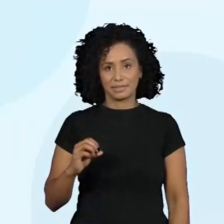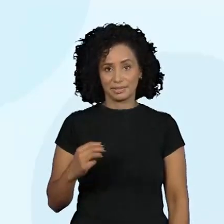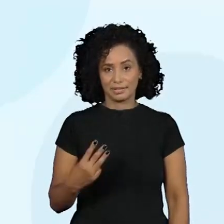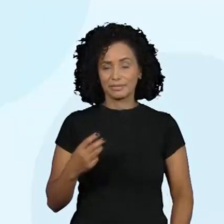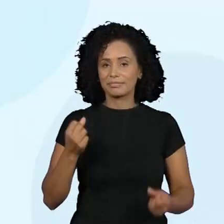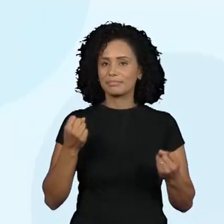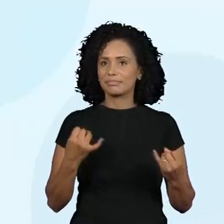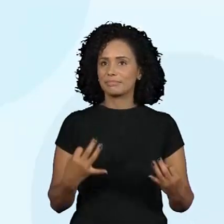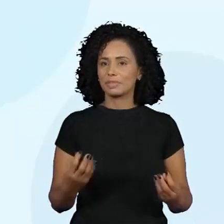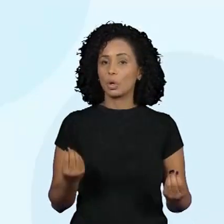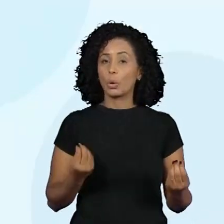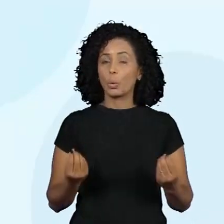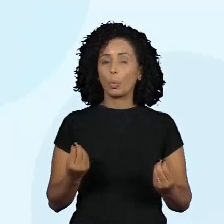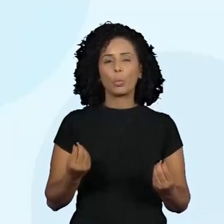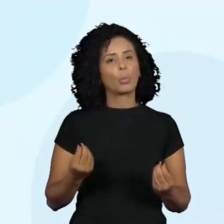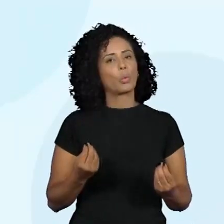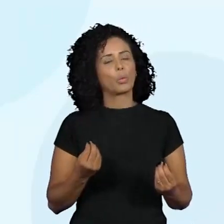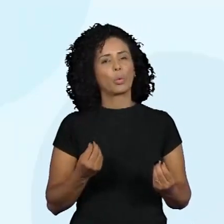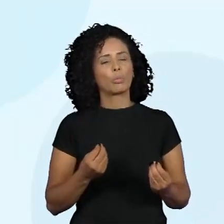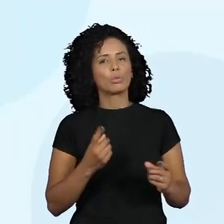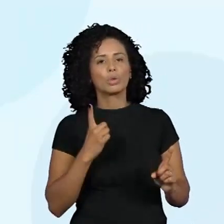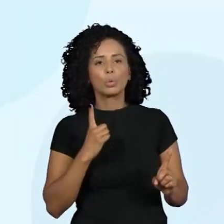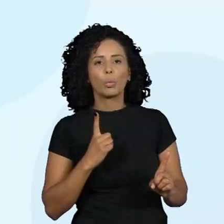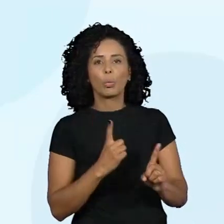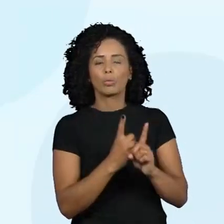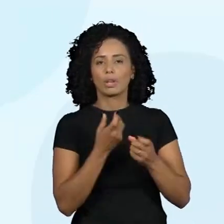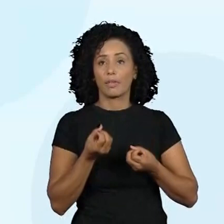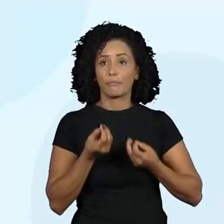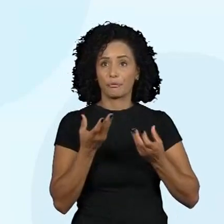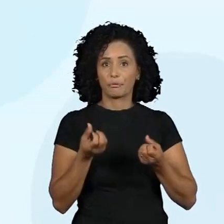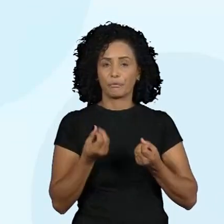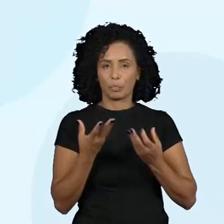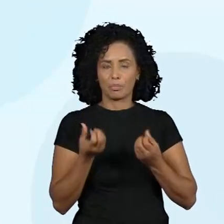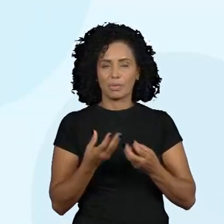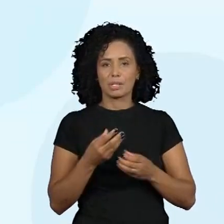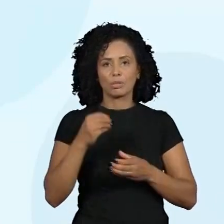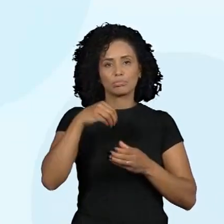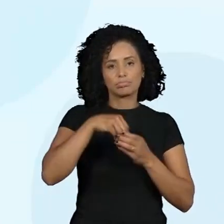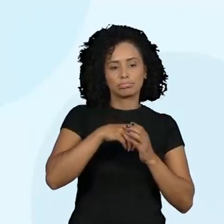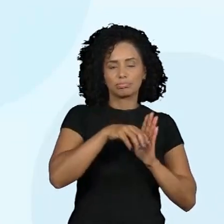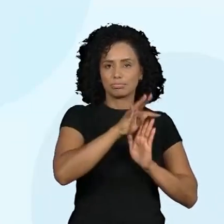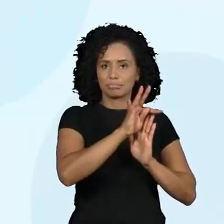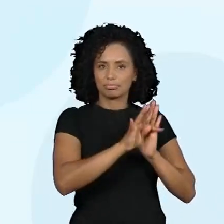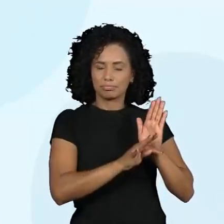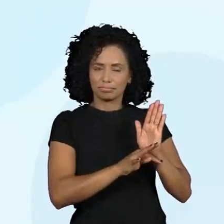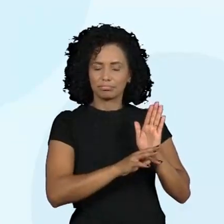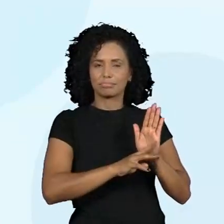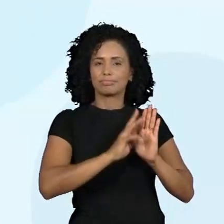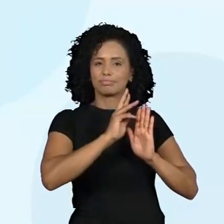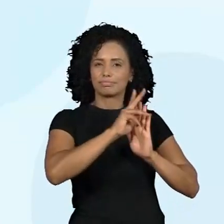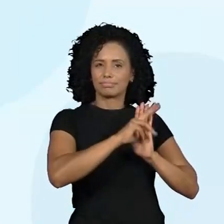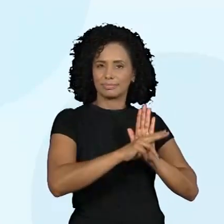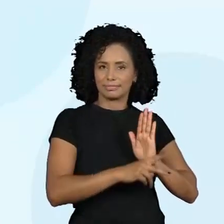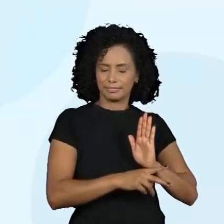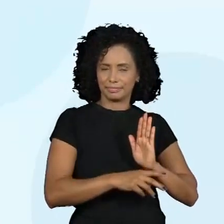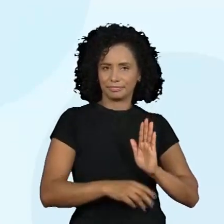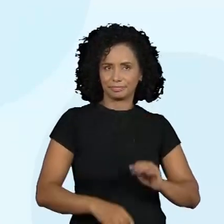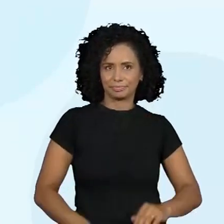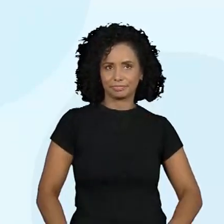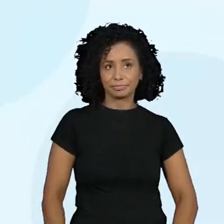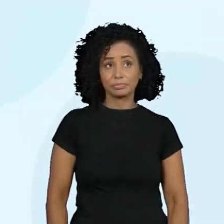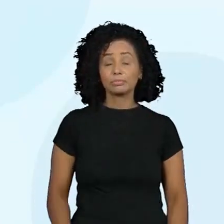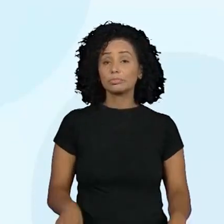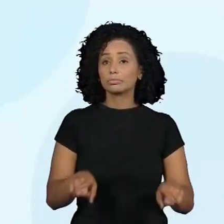diz respeito a localizar informações explícitas em textos de diferentes gêneros textuais, com